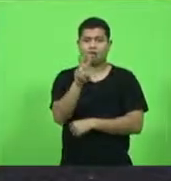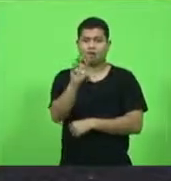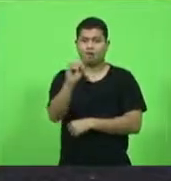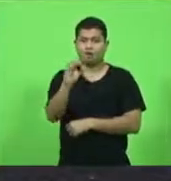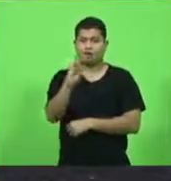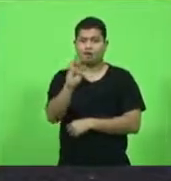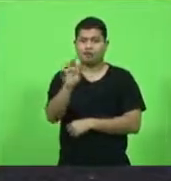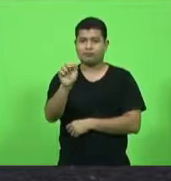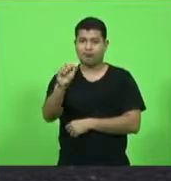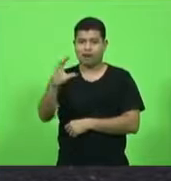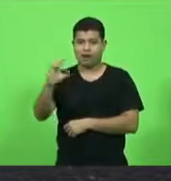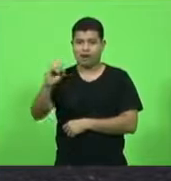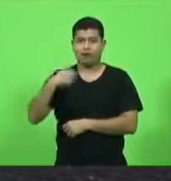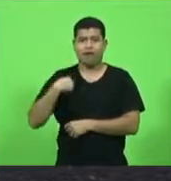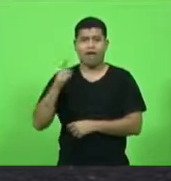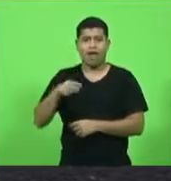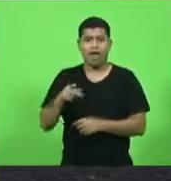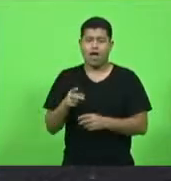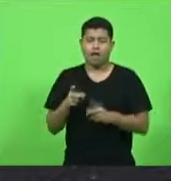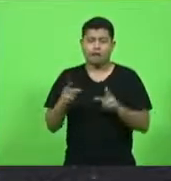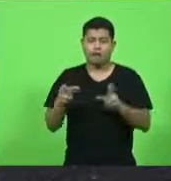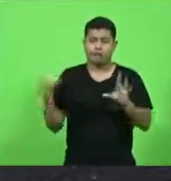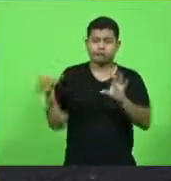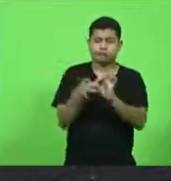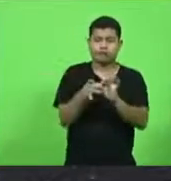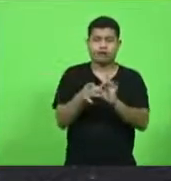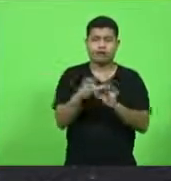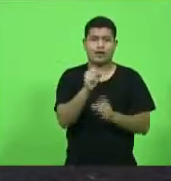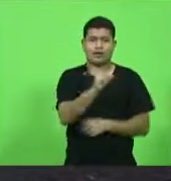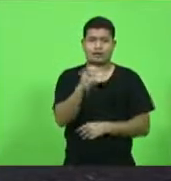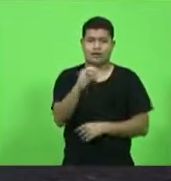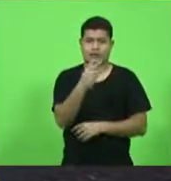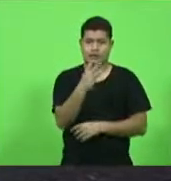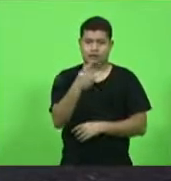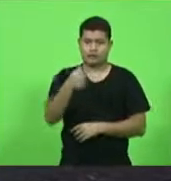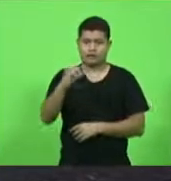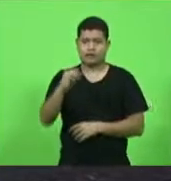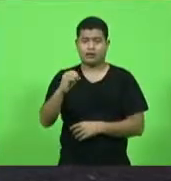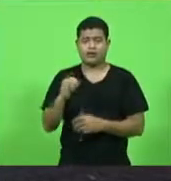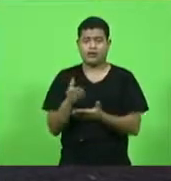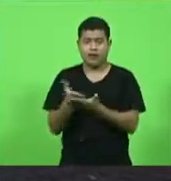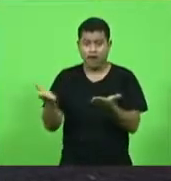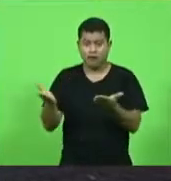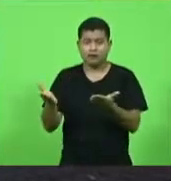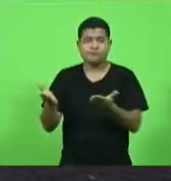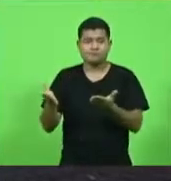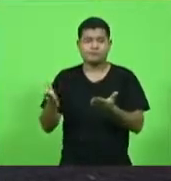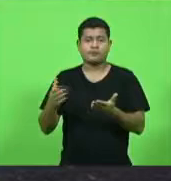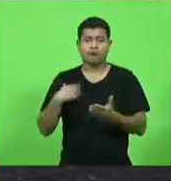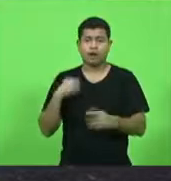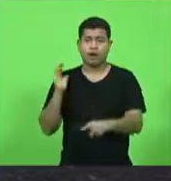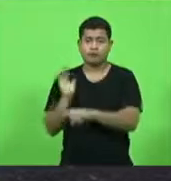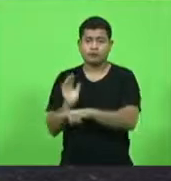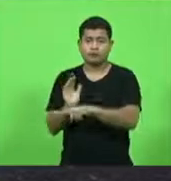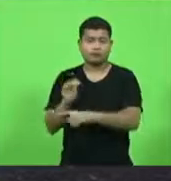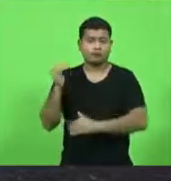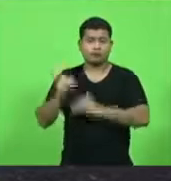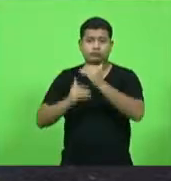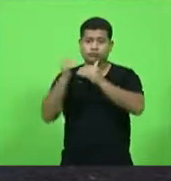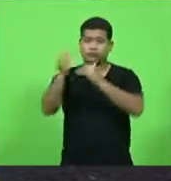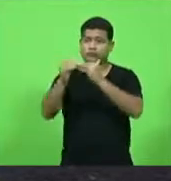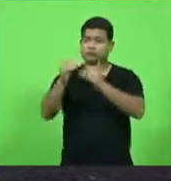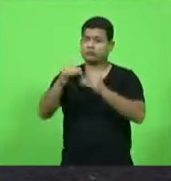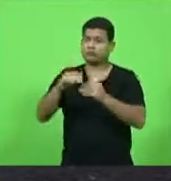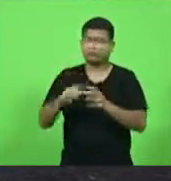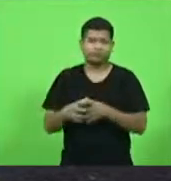desta SC-370, que vai ligar Rio Rufino e Urubici. É algo que vai trazer um desenvolvimento